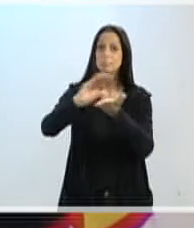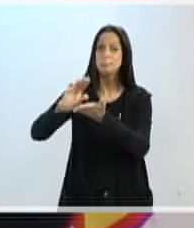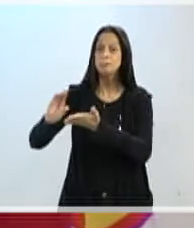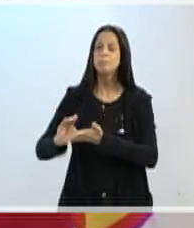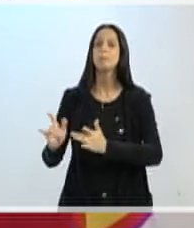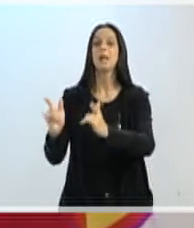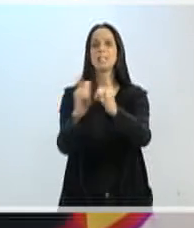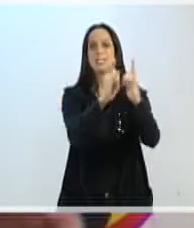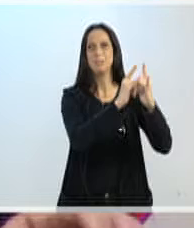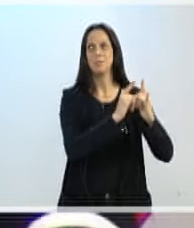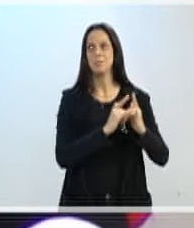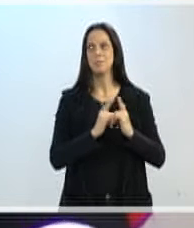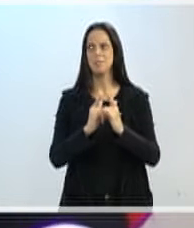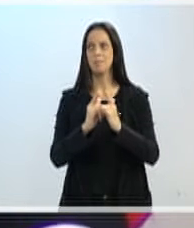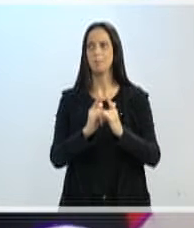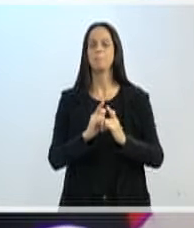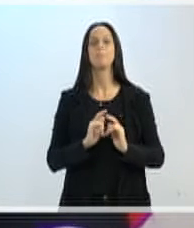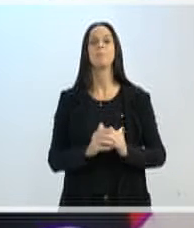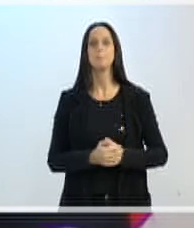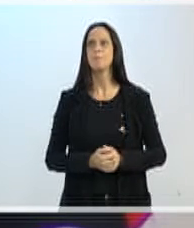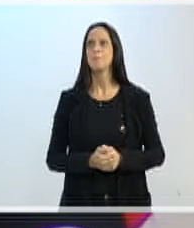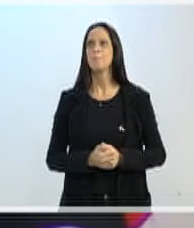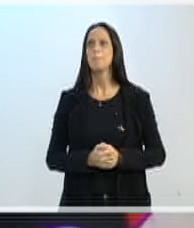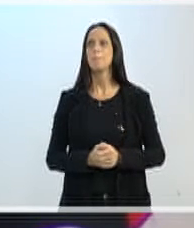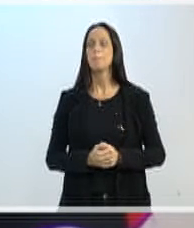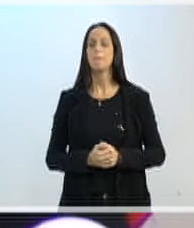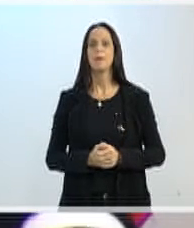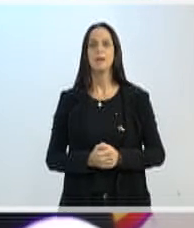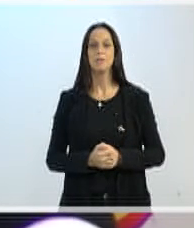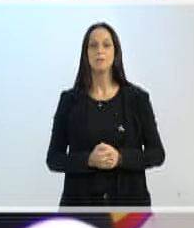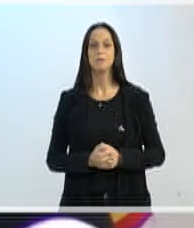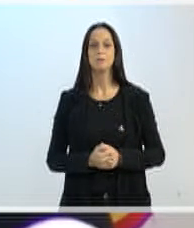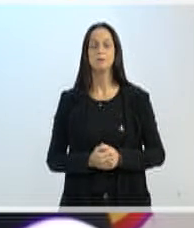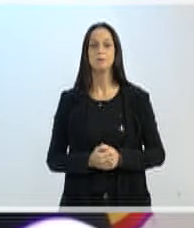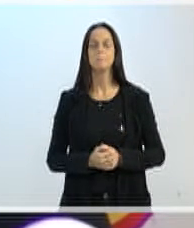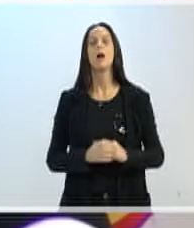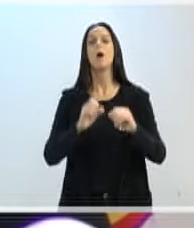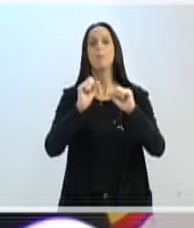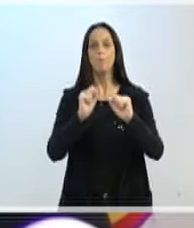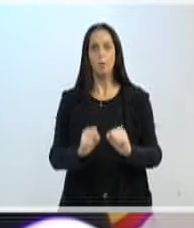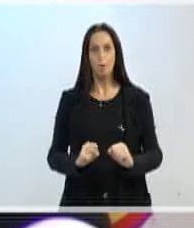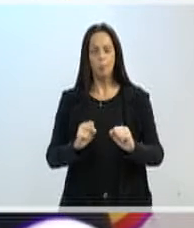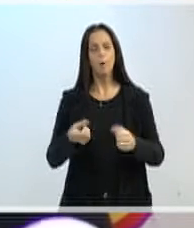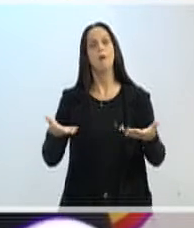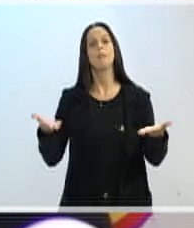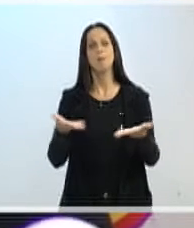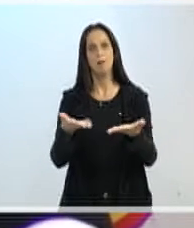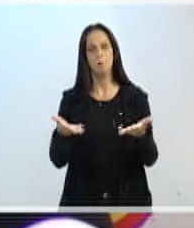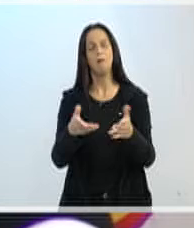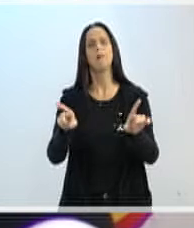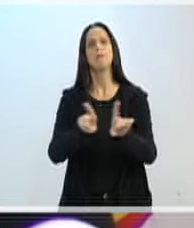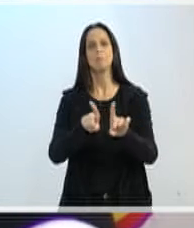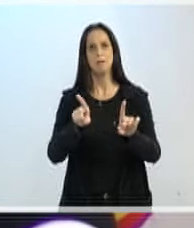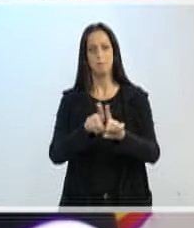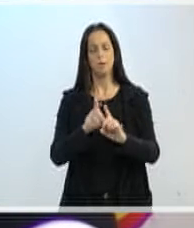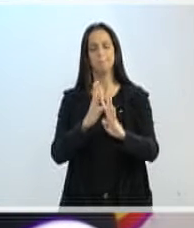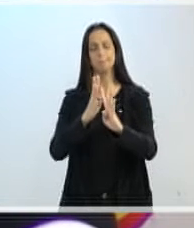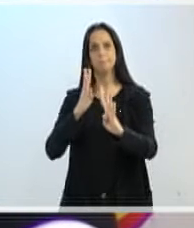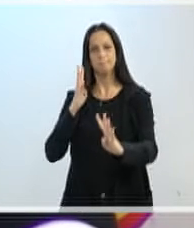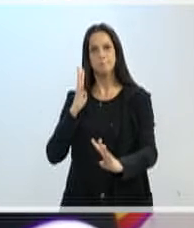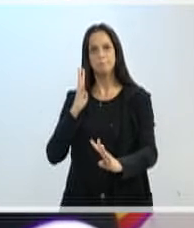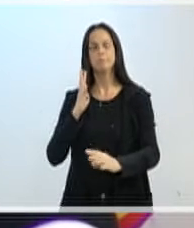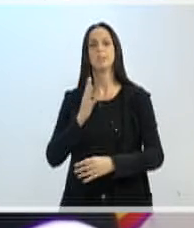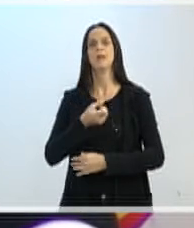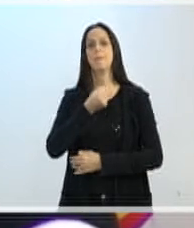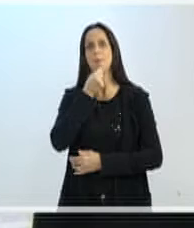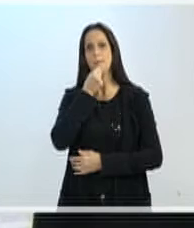presidente, antes da palavra, já peço, ou após a palavra cedida, já eu peço mais 2 minutos